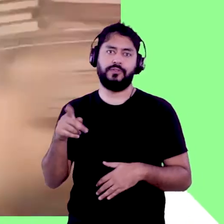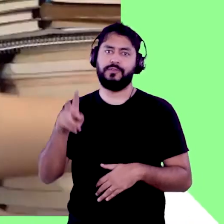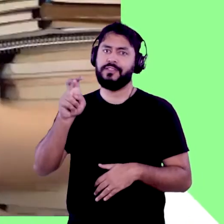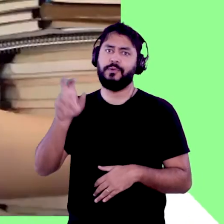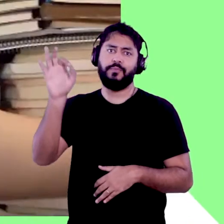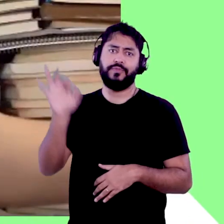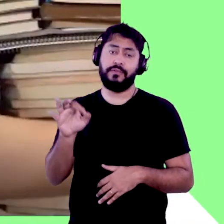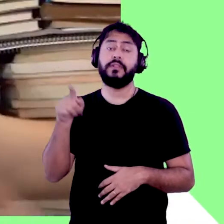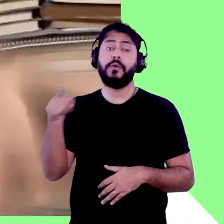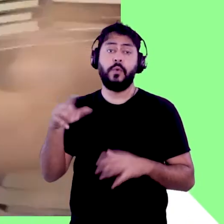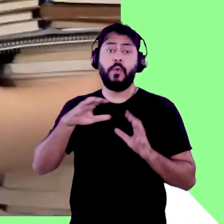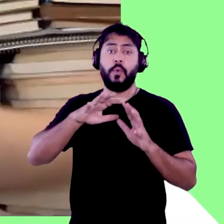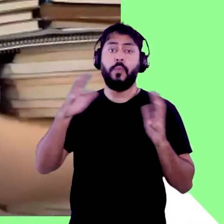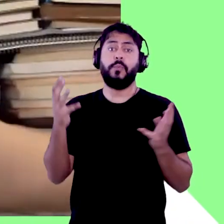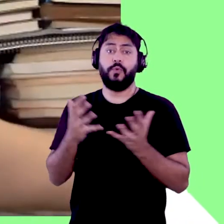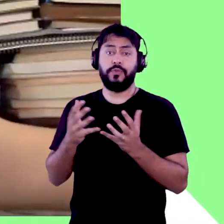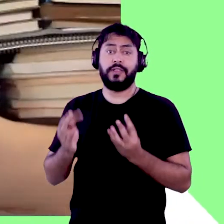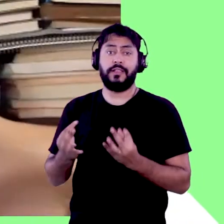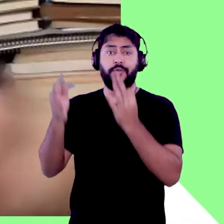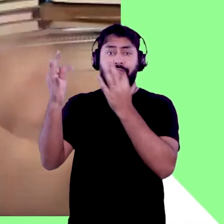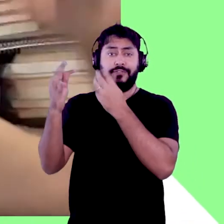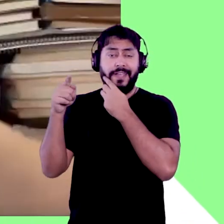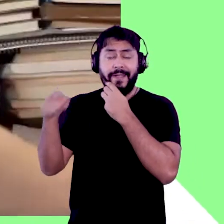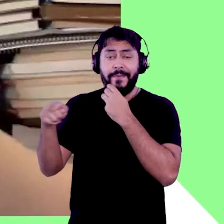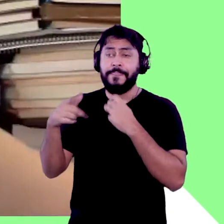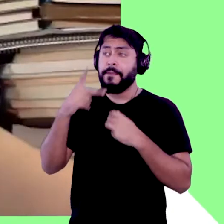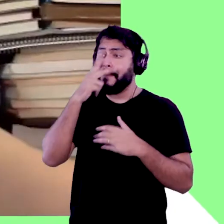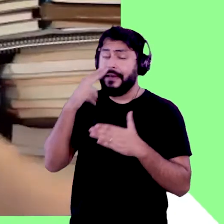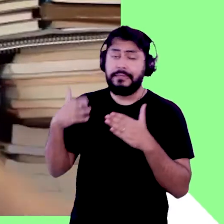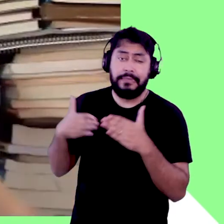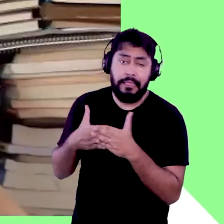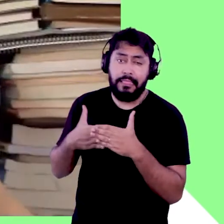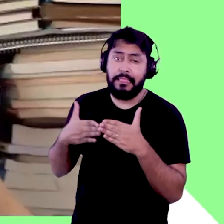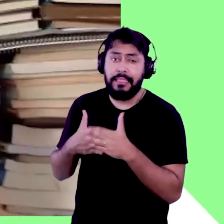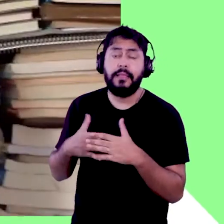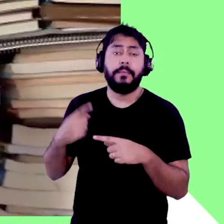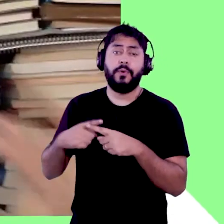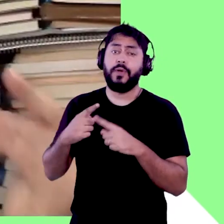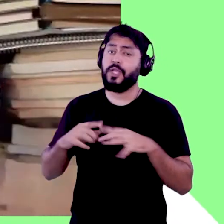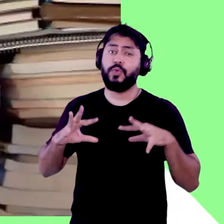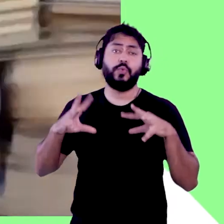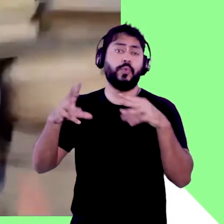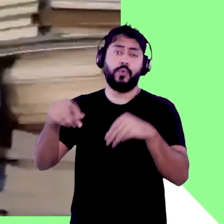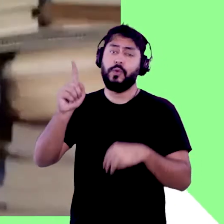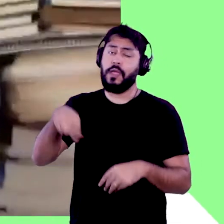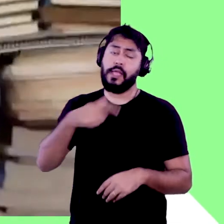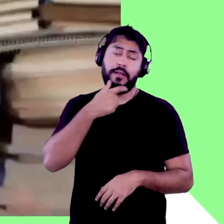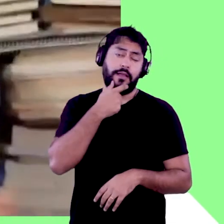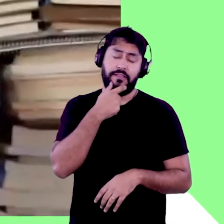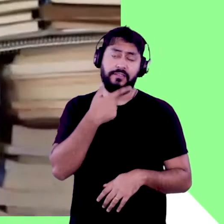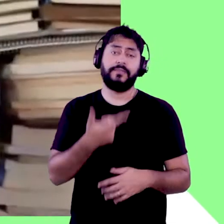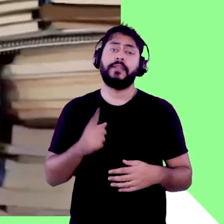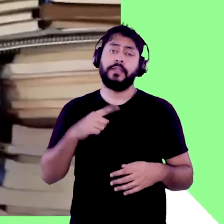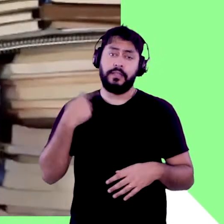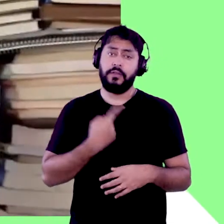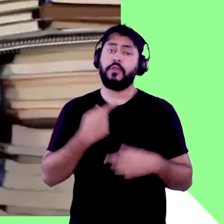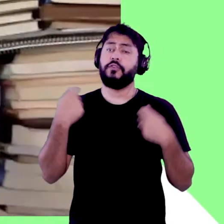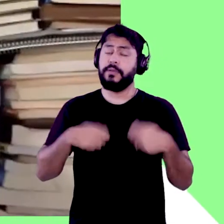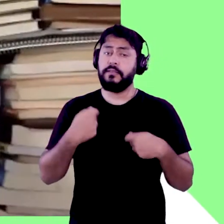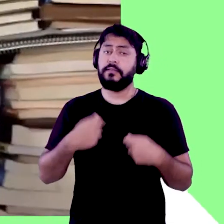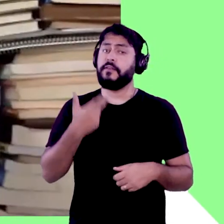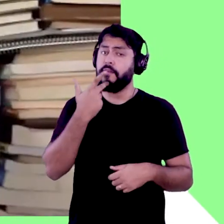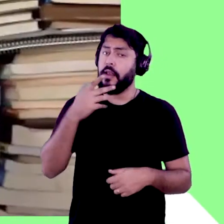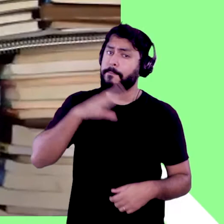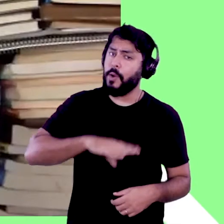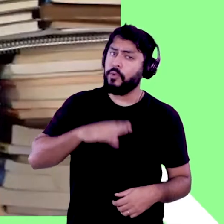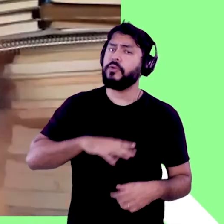de tecnologia é inacessível porque ele é todo em inglês, a nomenclatura. Então, a gente tem que falar as coisas em português